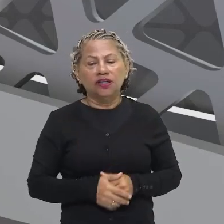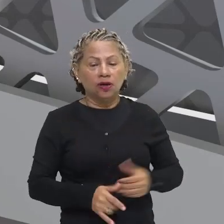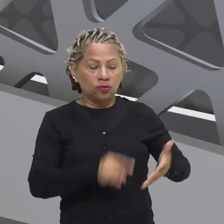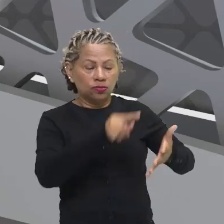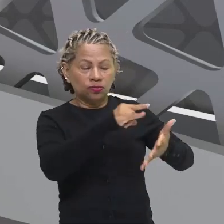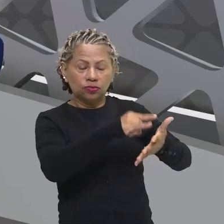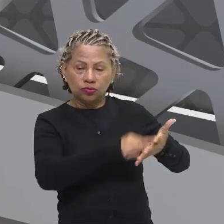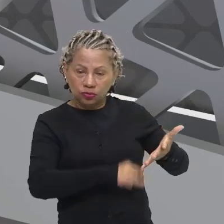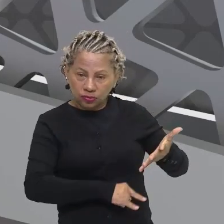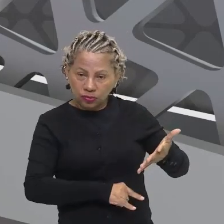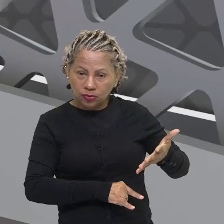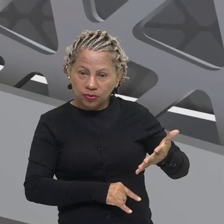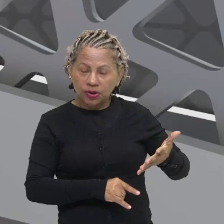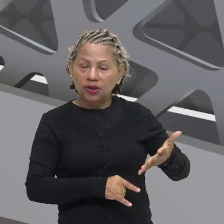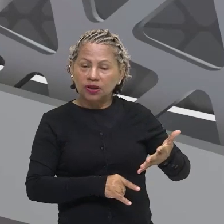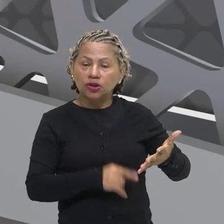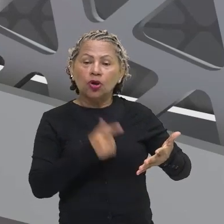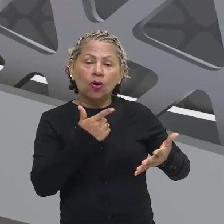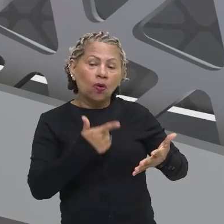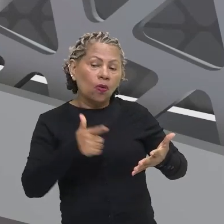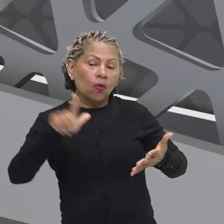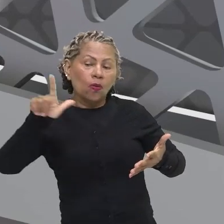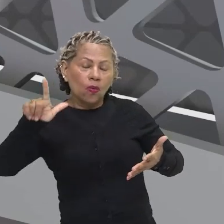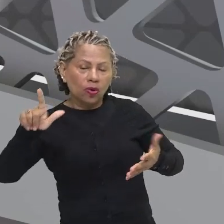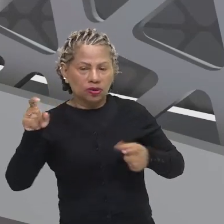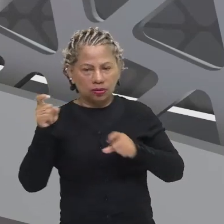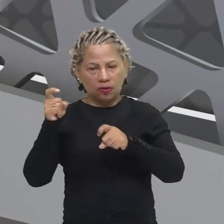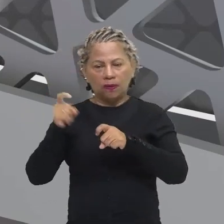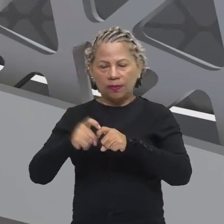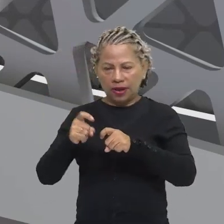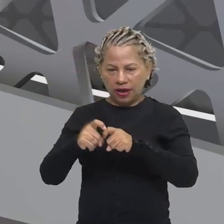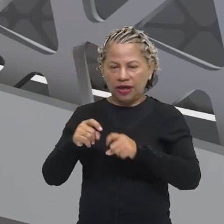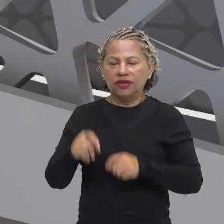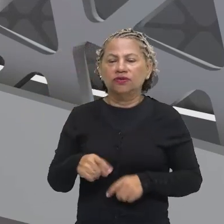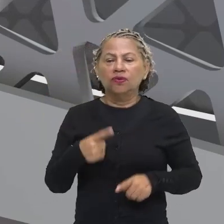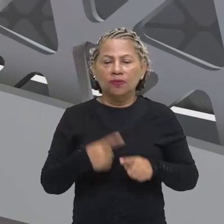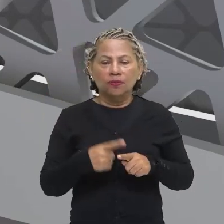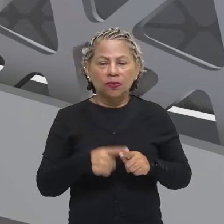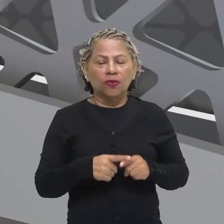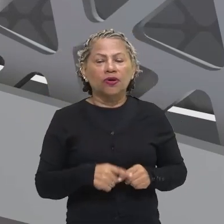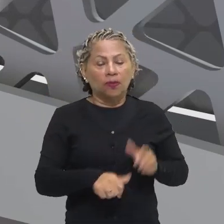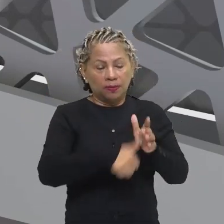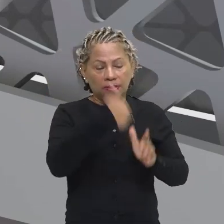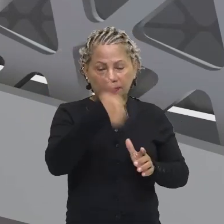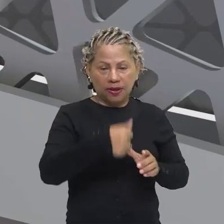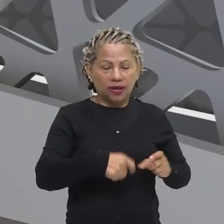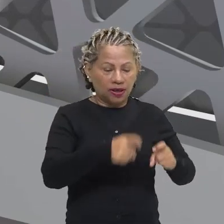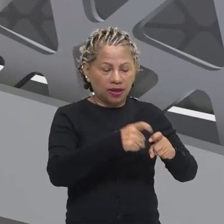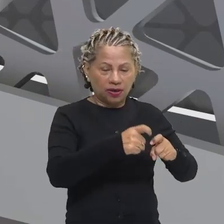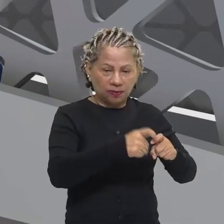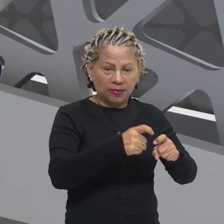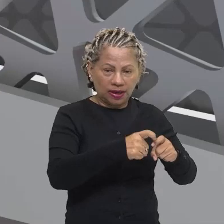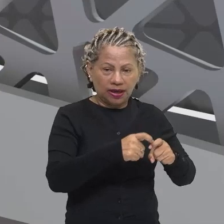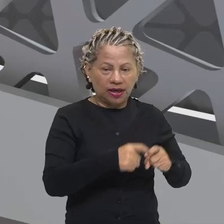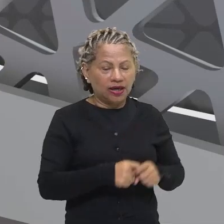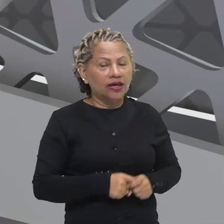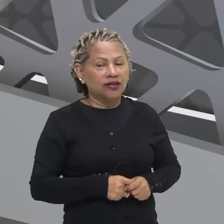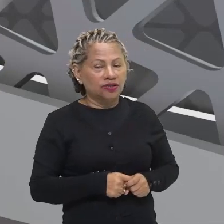encaminhamento, né, para uma outra especialidade, porque ele era um clínico geral, para que eu